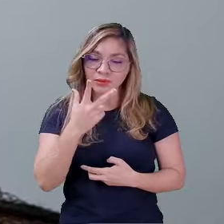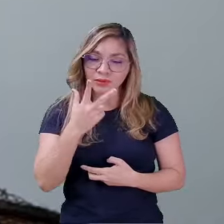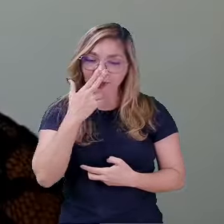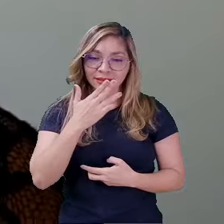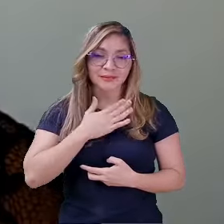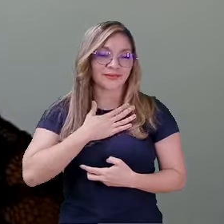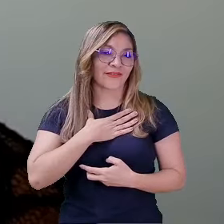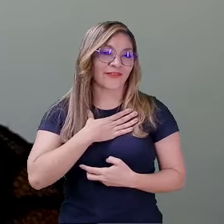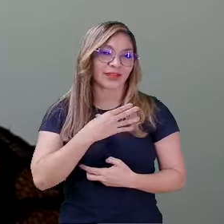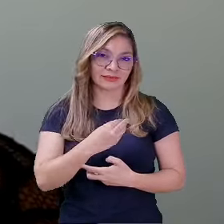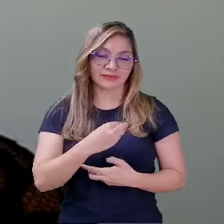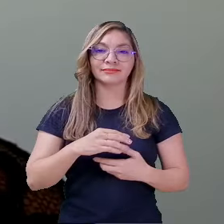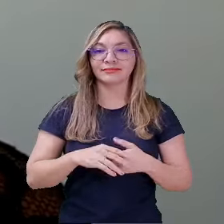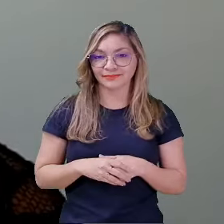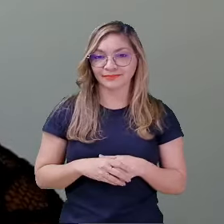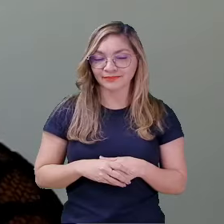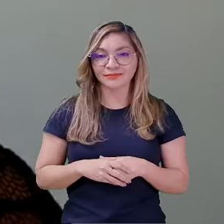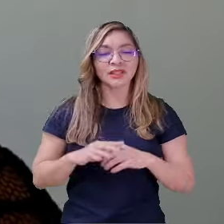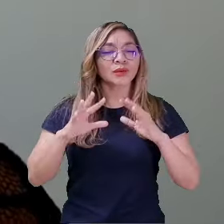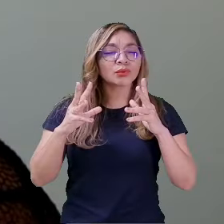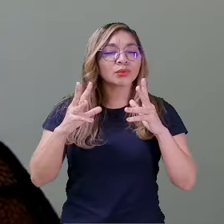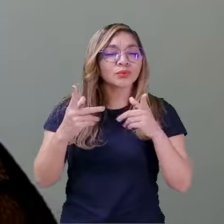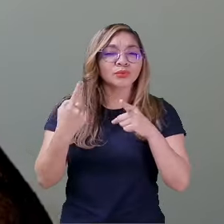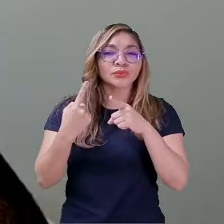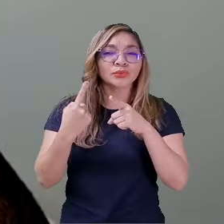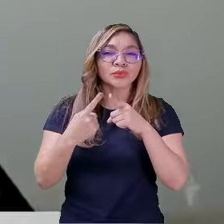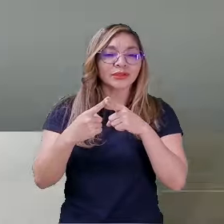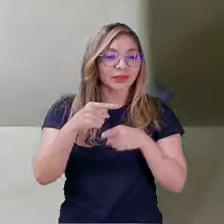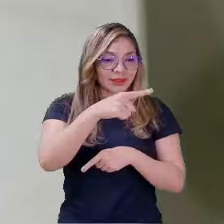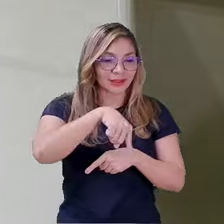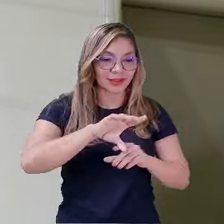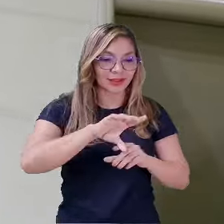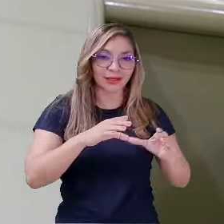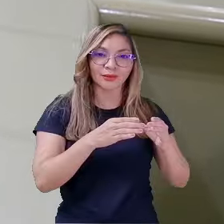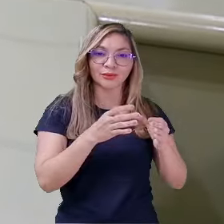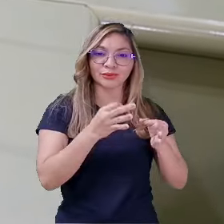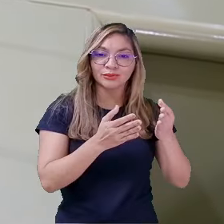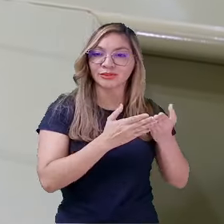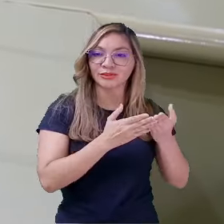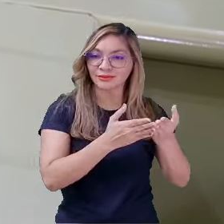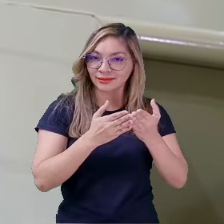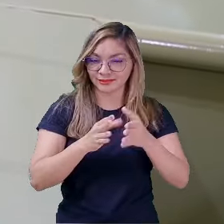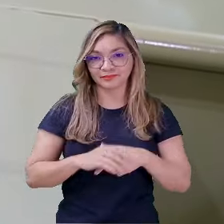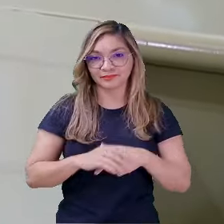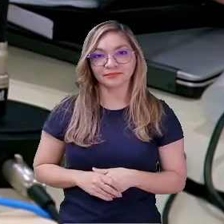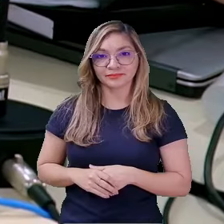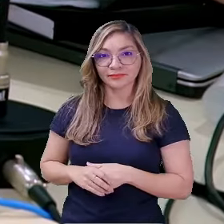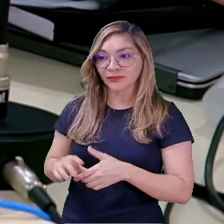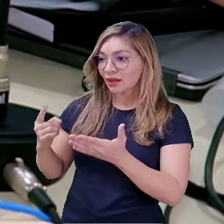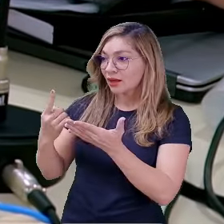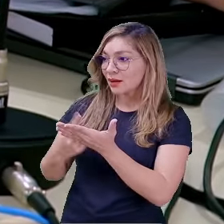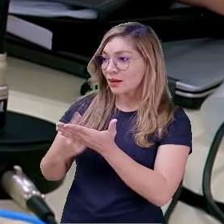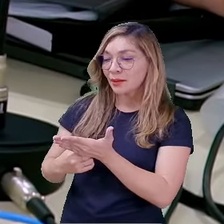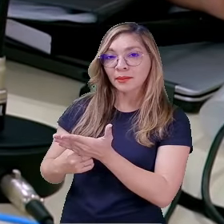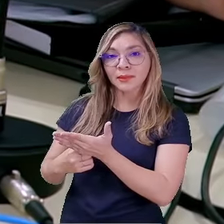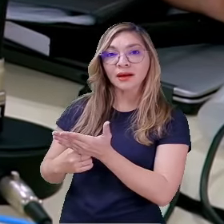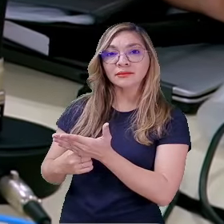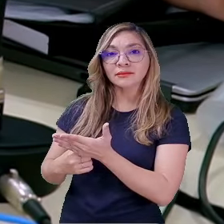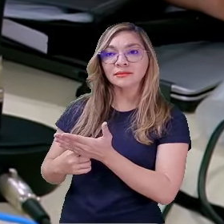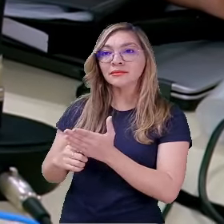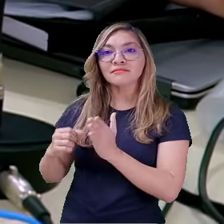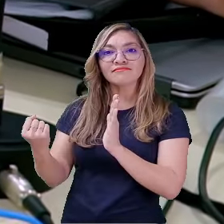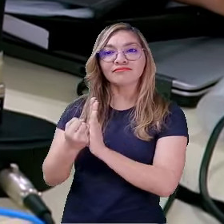filhas. Tudo graças à justiça itinerante. Uma audiência inédita de custódia marca o primeiro dia de